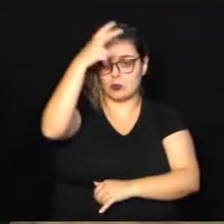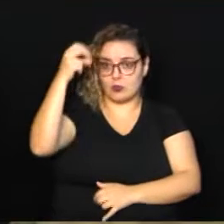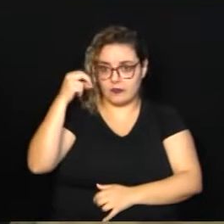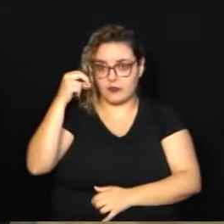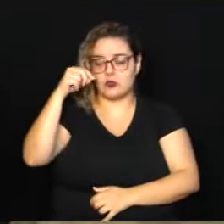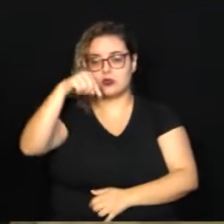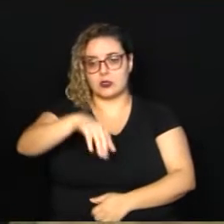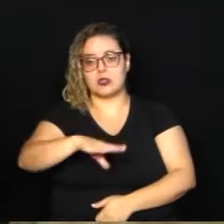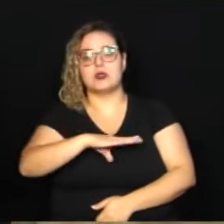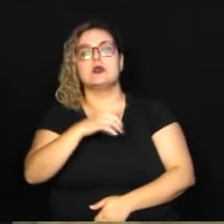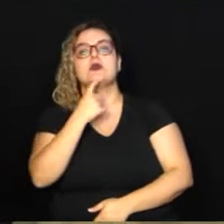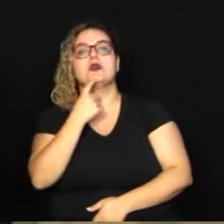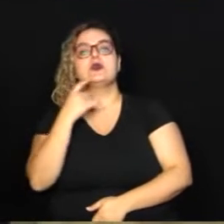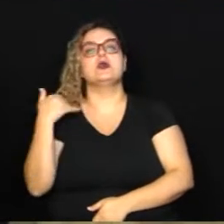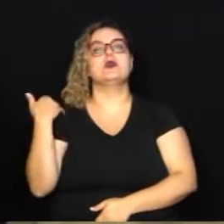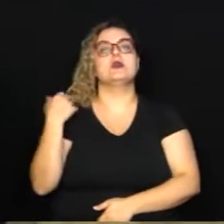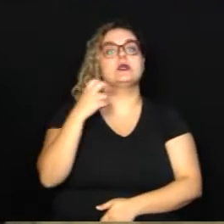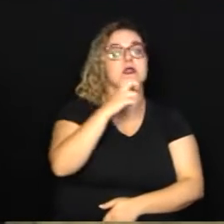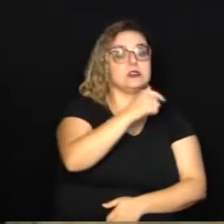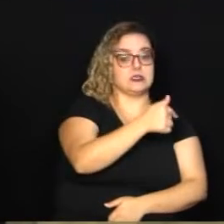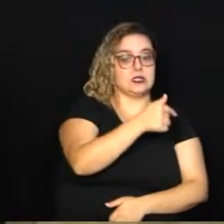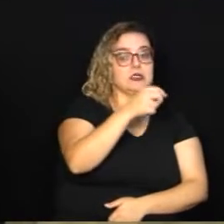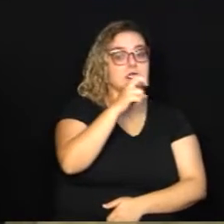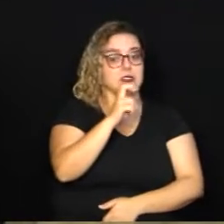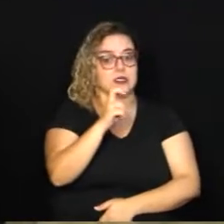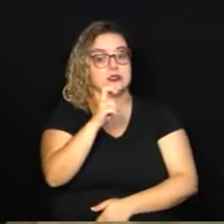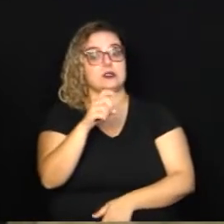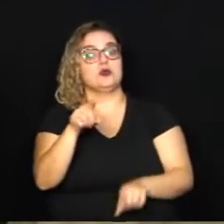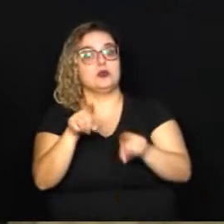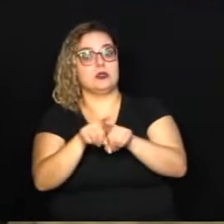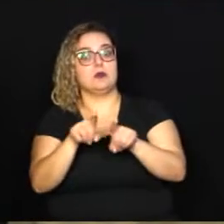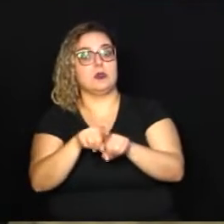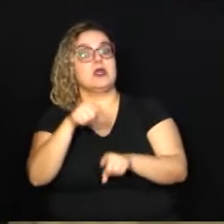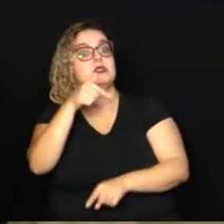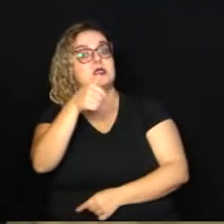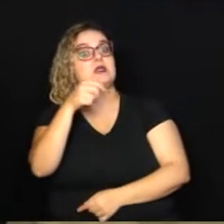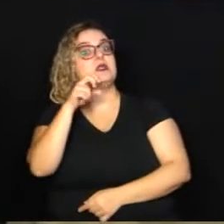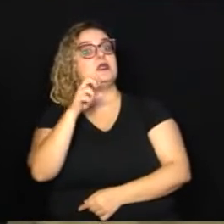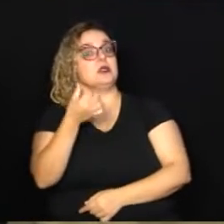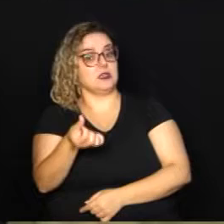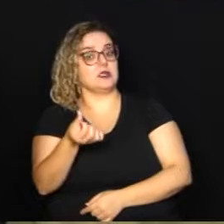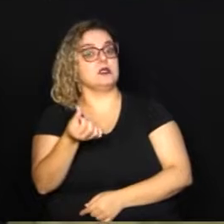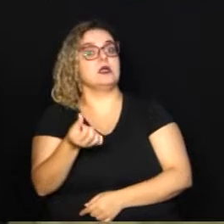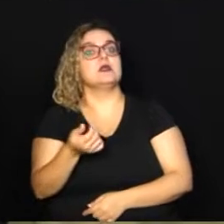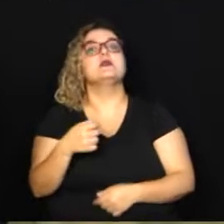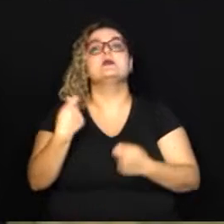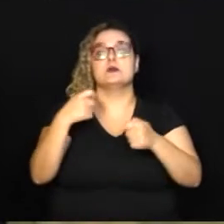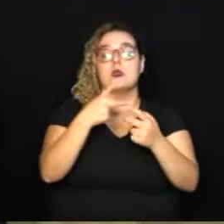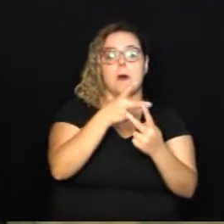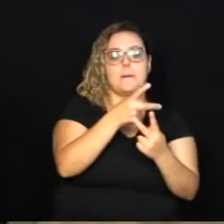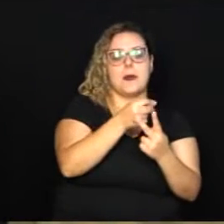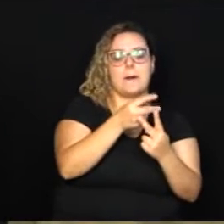esse público de 75 e 76 anos que devem ser vacinados a partir da próxima